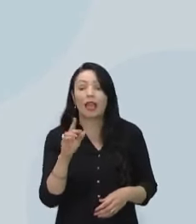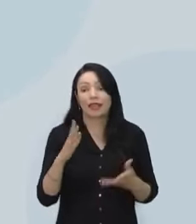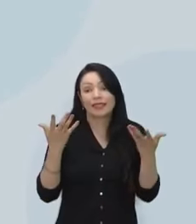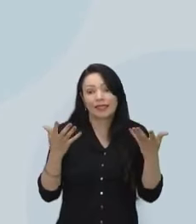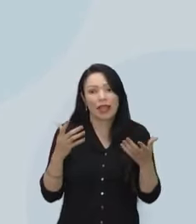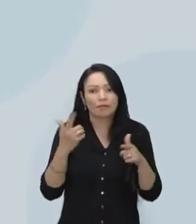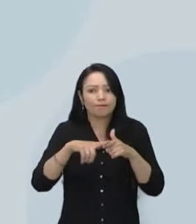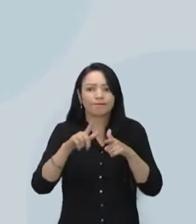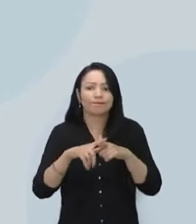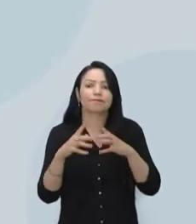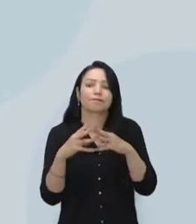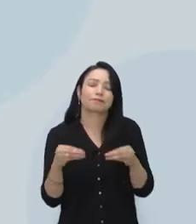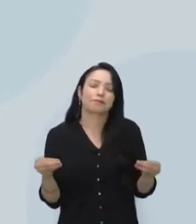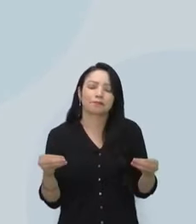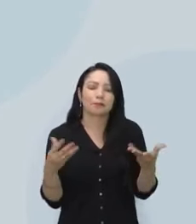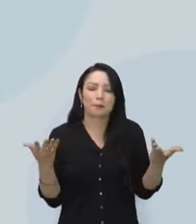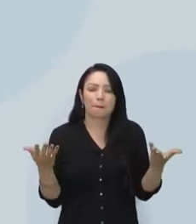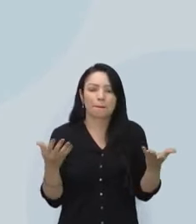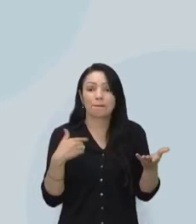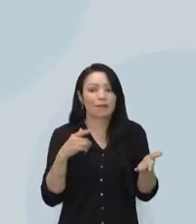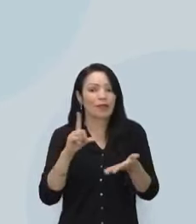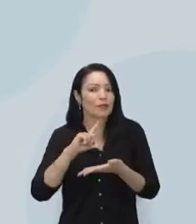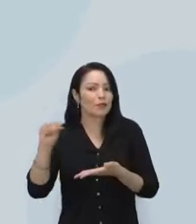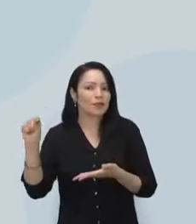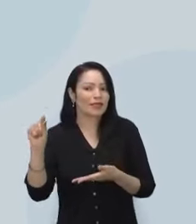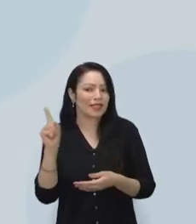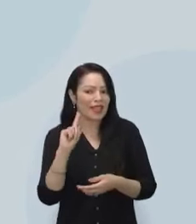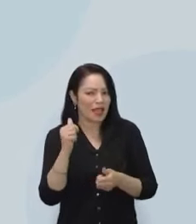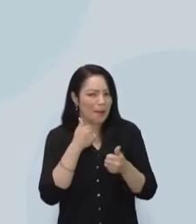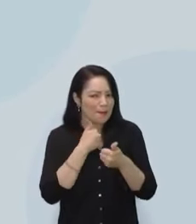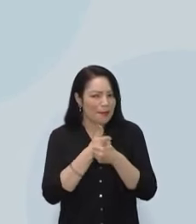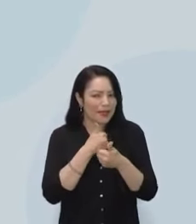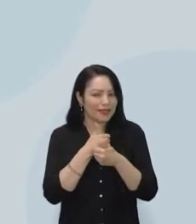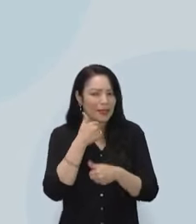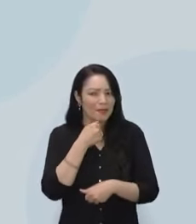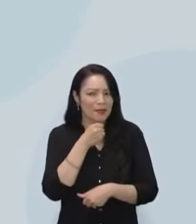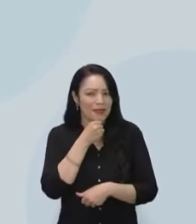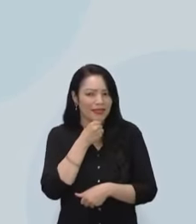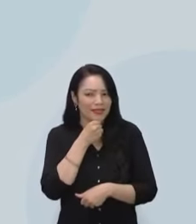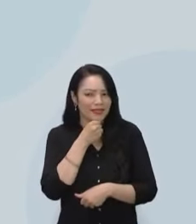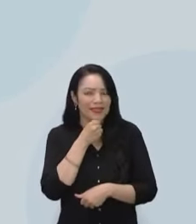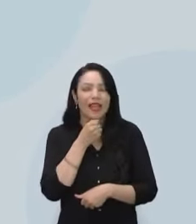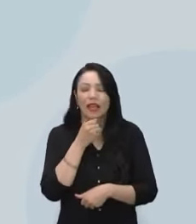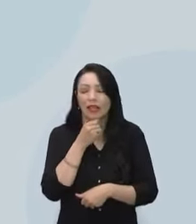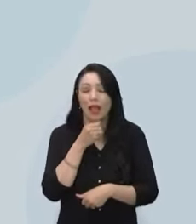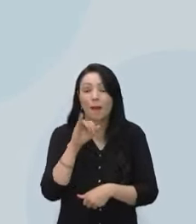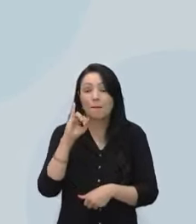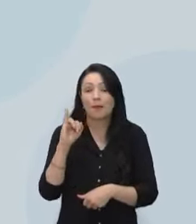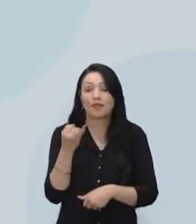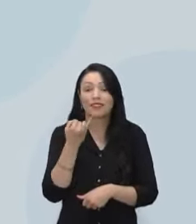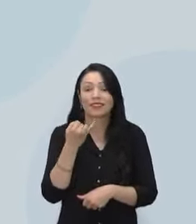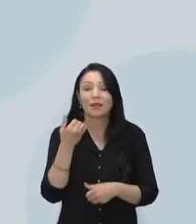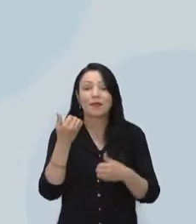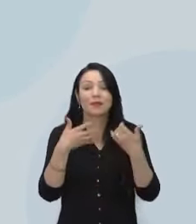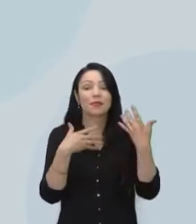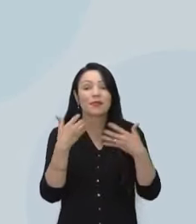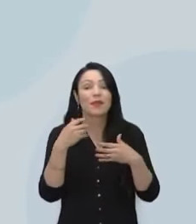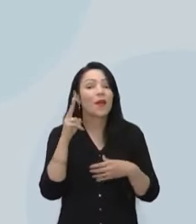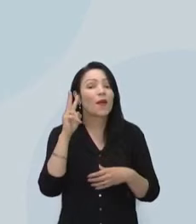solução. Para isso, não saía de perto de sua mãe, enquanto ela trabalhava. Hakumin aproveitava para contar